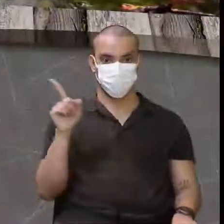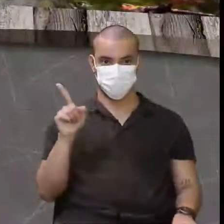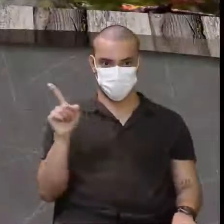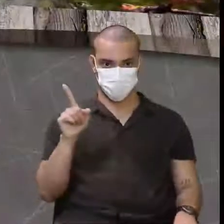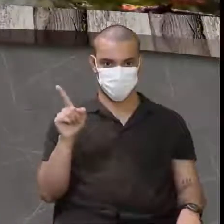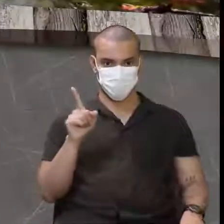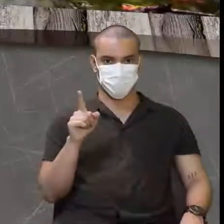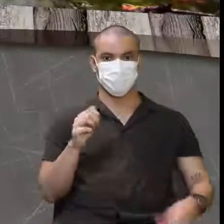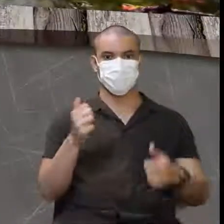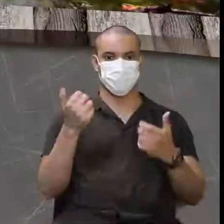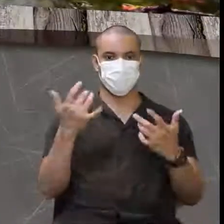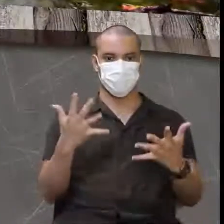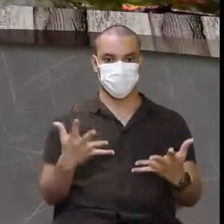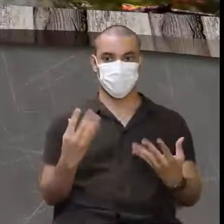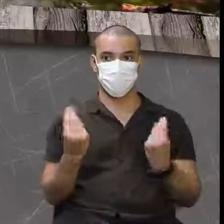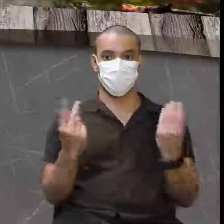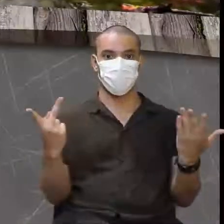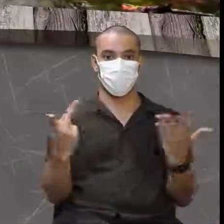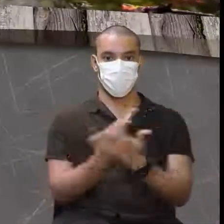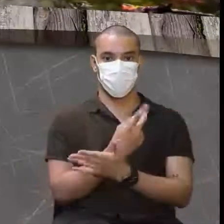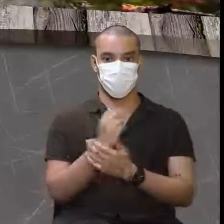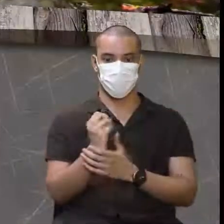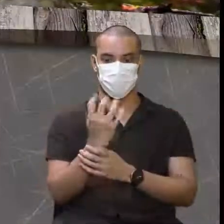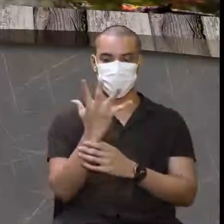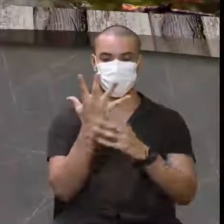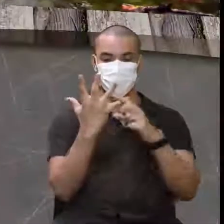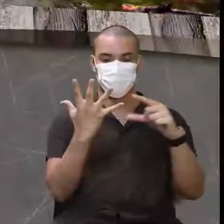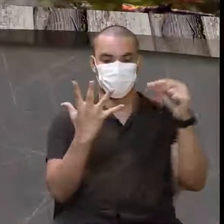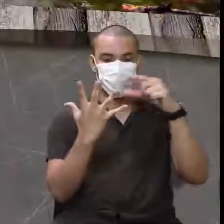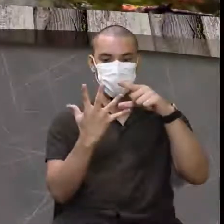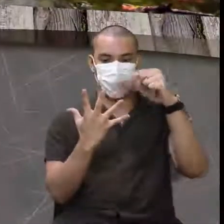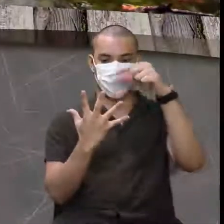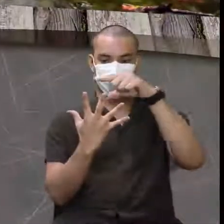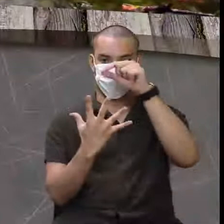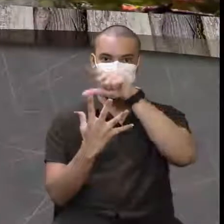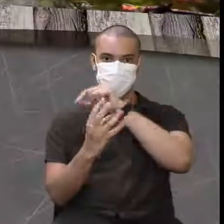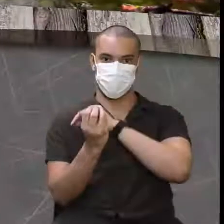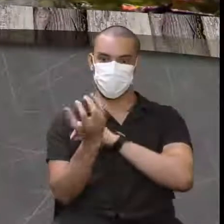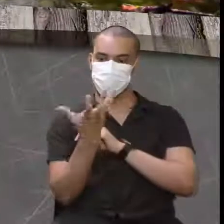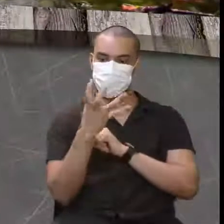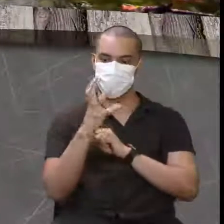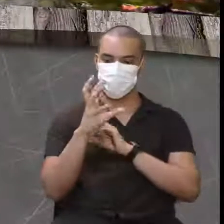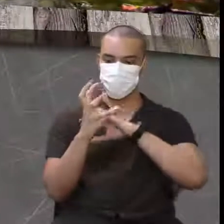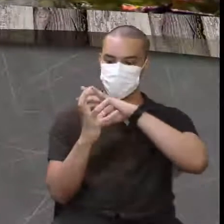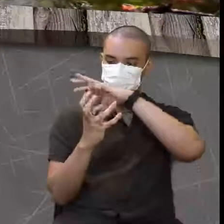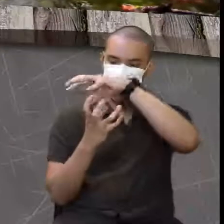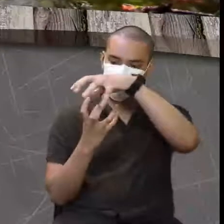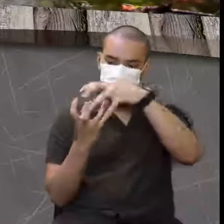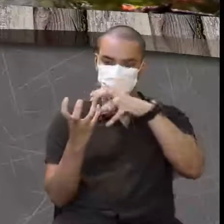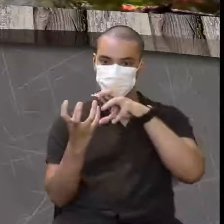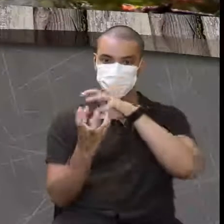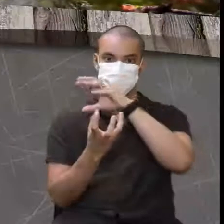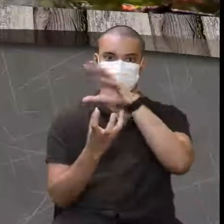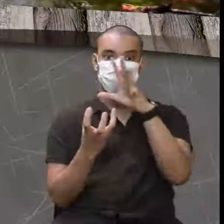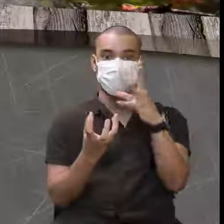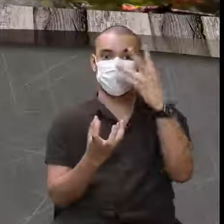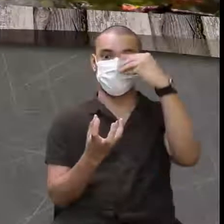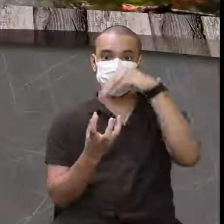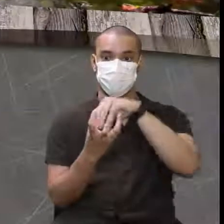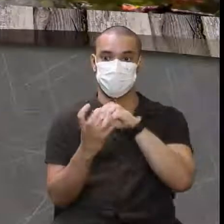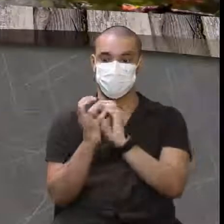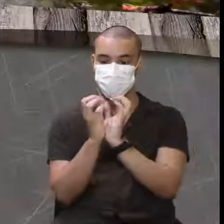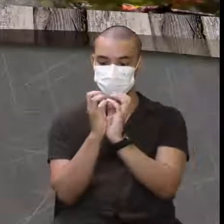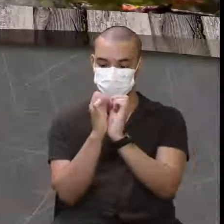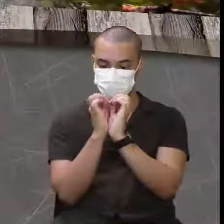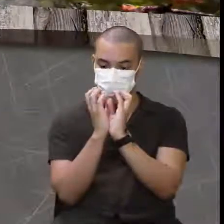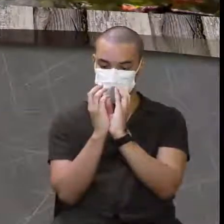sativum, as pétalas, que é o conjunto de pétalas, forma a corola, né? Então, elas guardam,